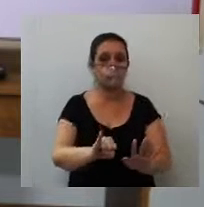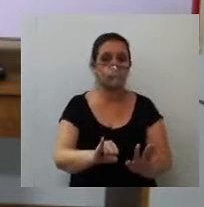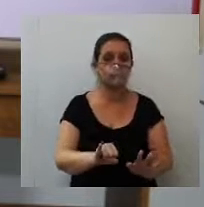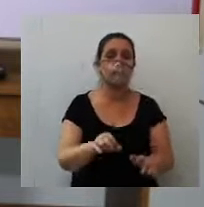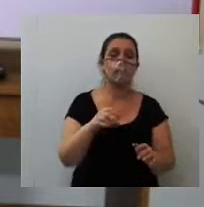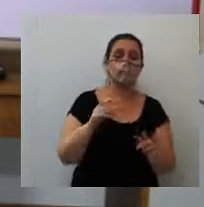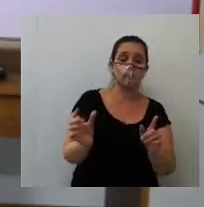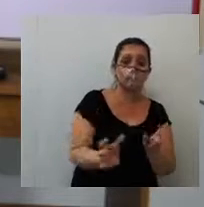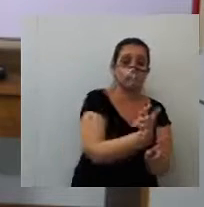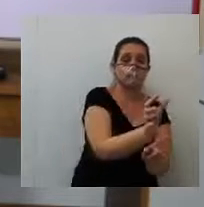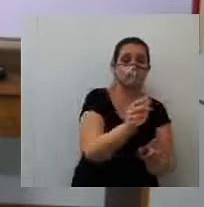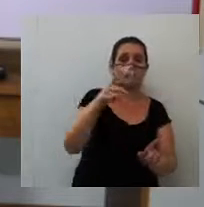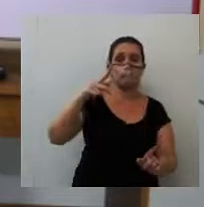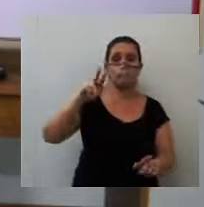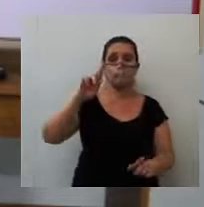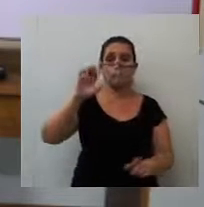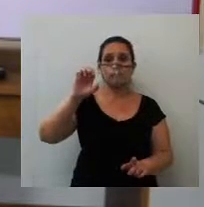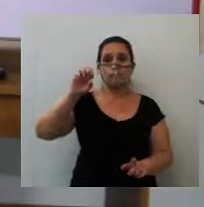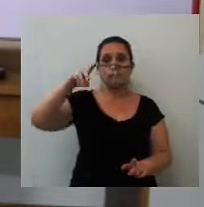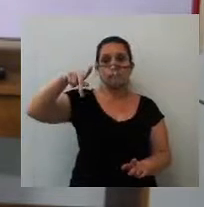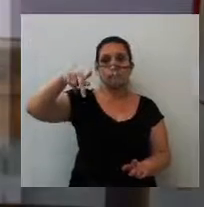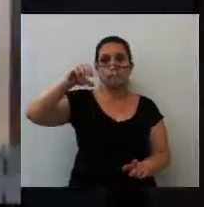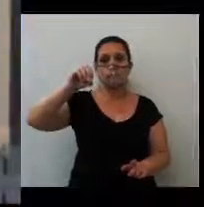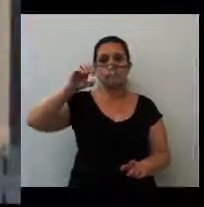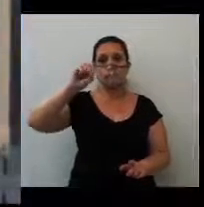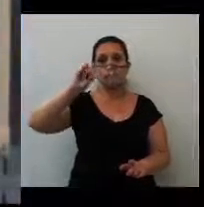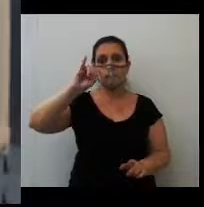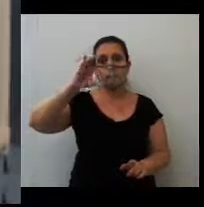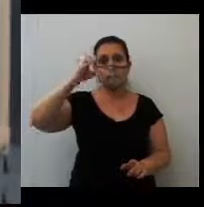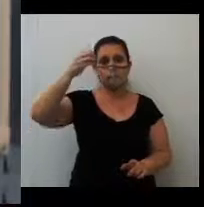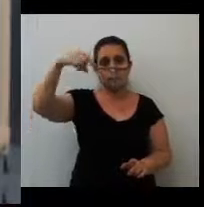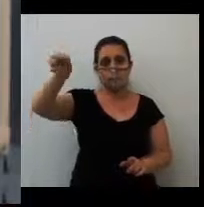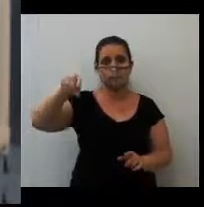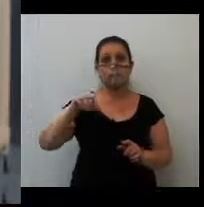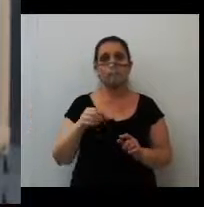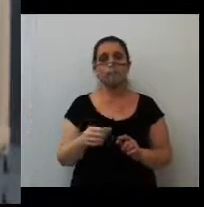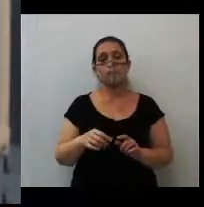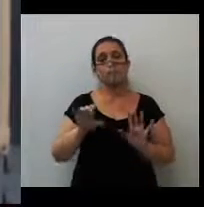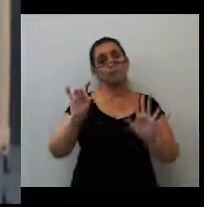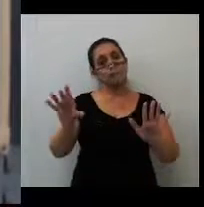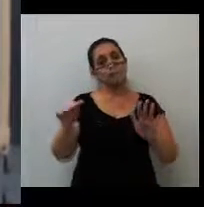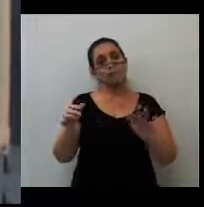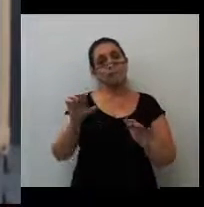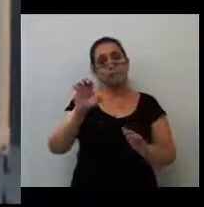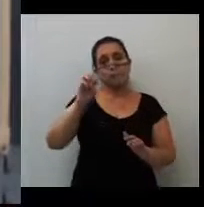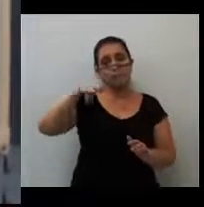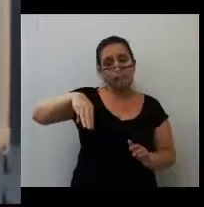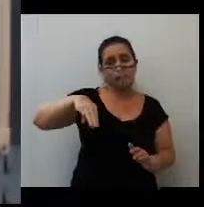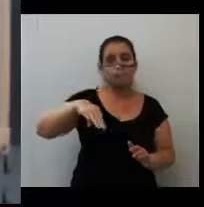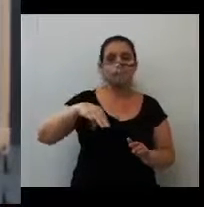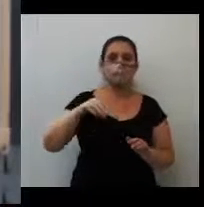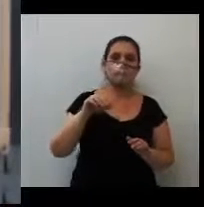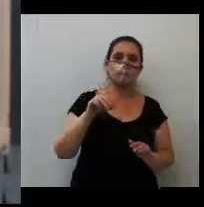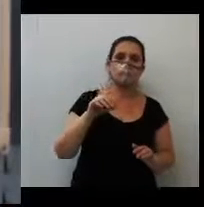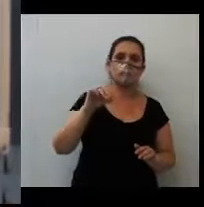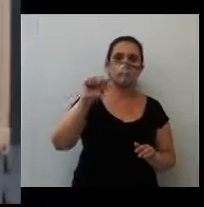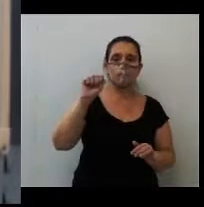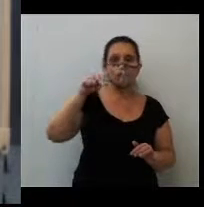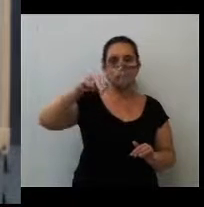coloco a preposição em e passa a ser apenas anexo